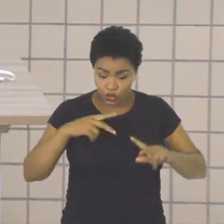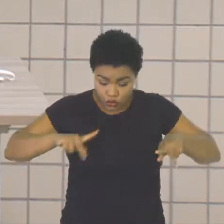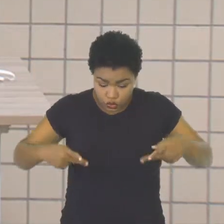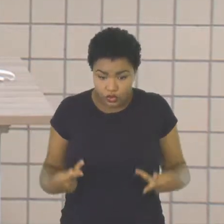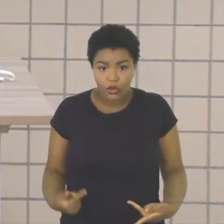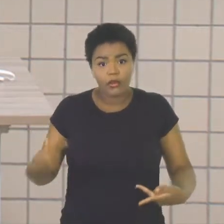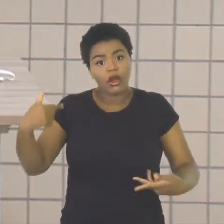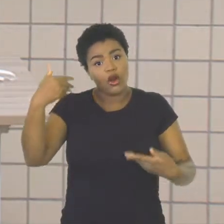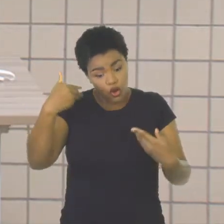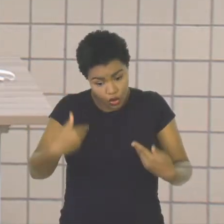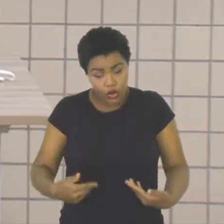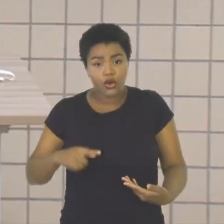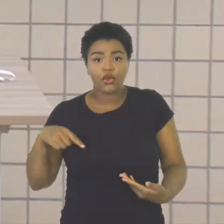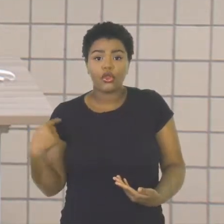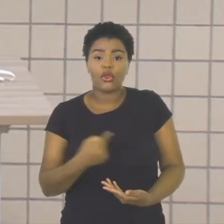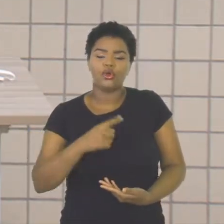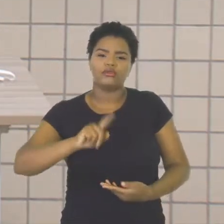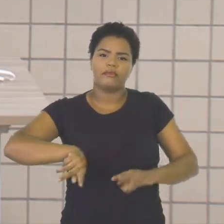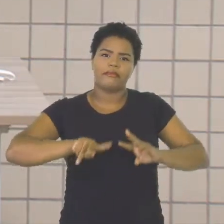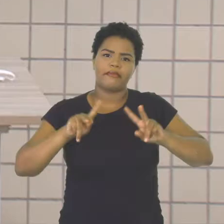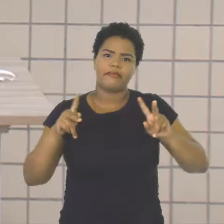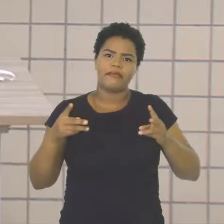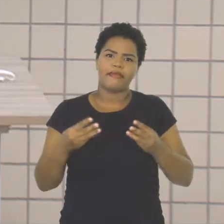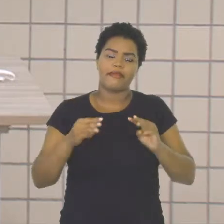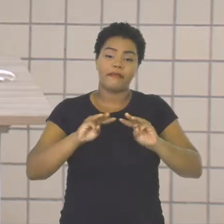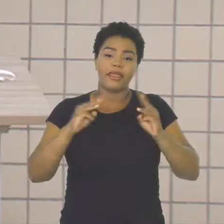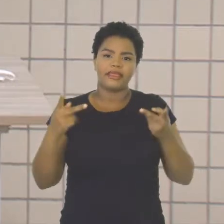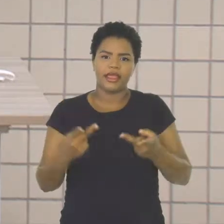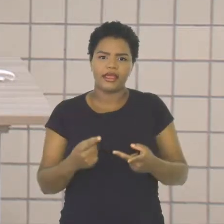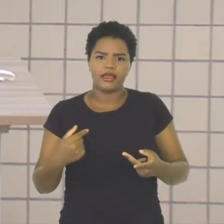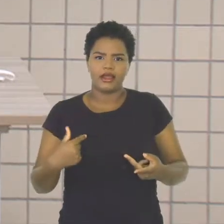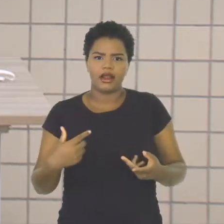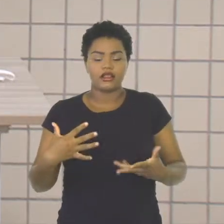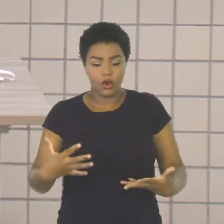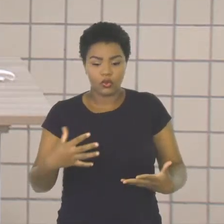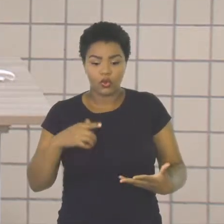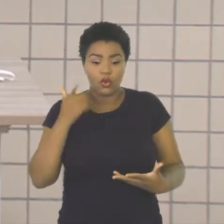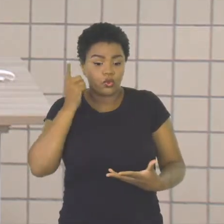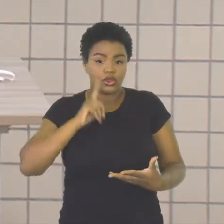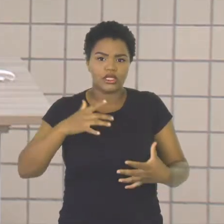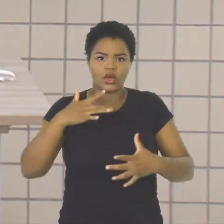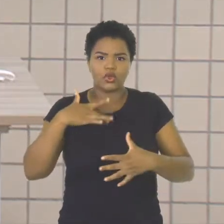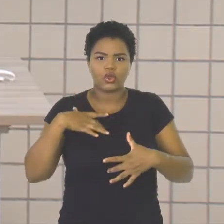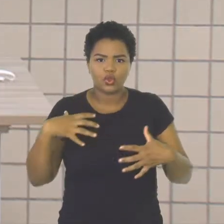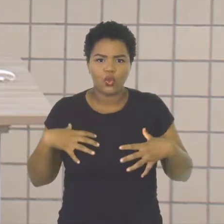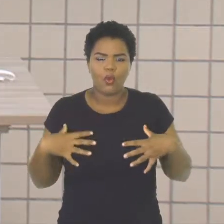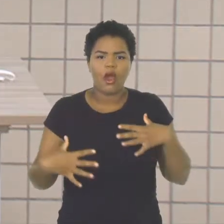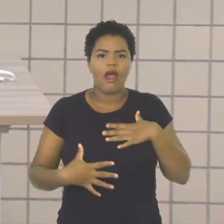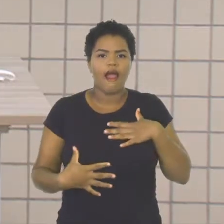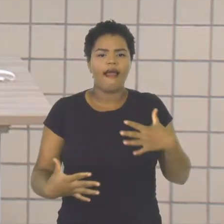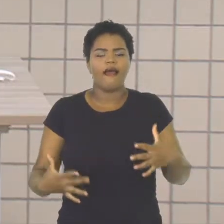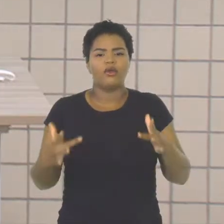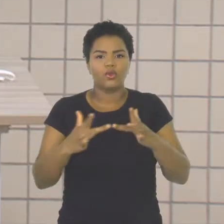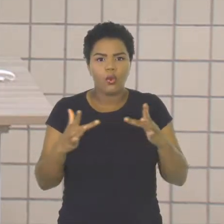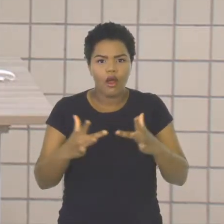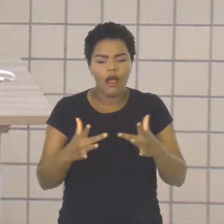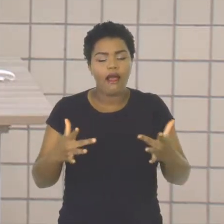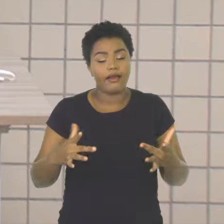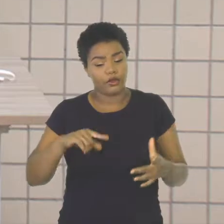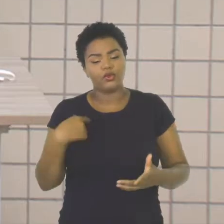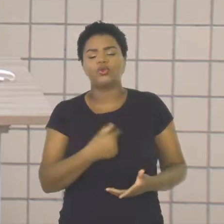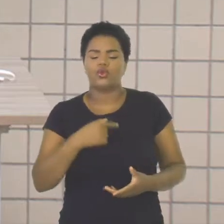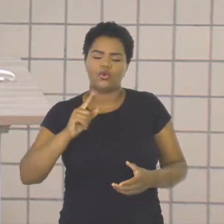o nosso corpo é sentível, a gente consegue sentir o nosso corpo, a gente consegue tocar, então nós também somos matéria.